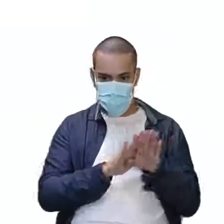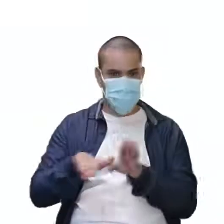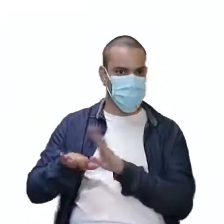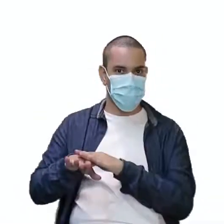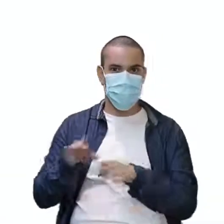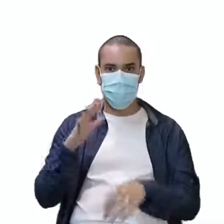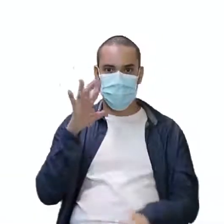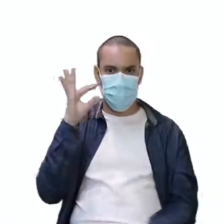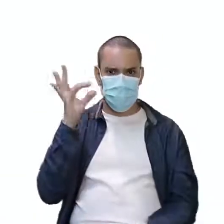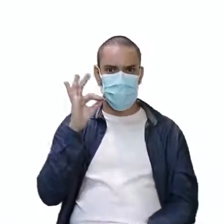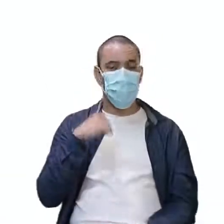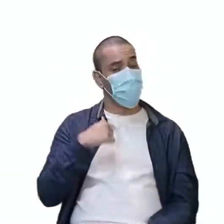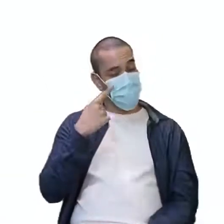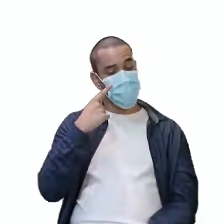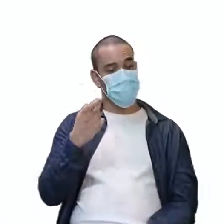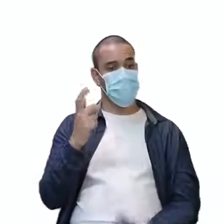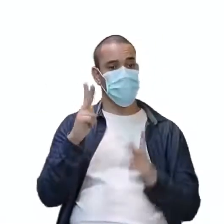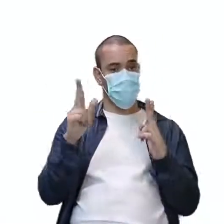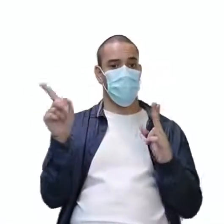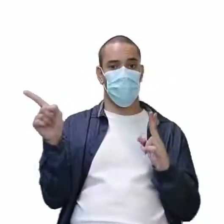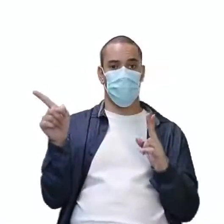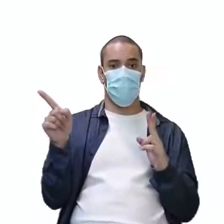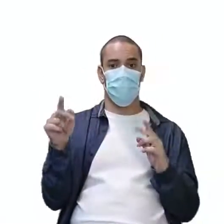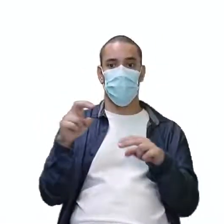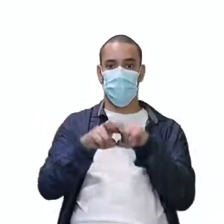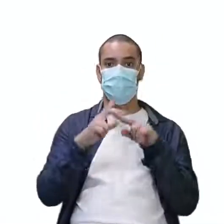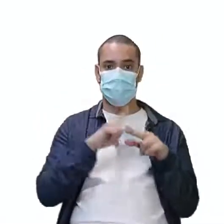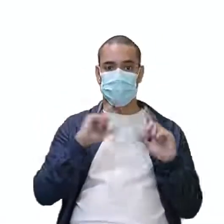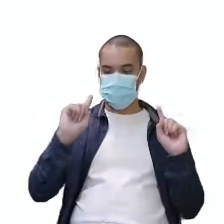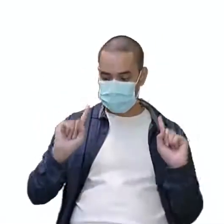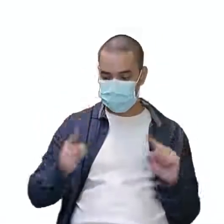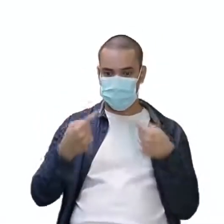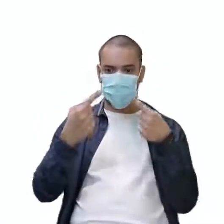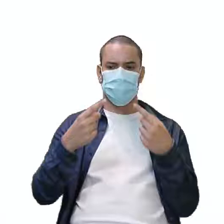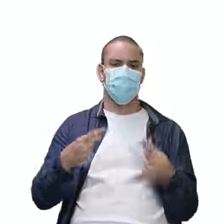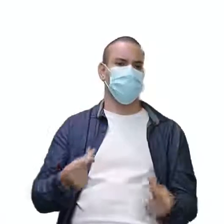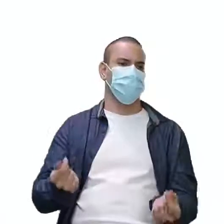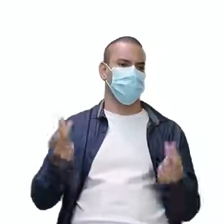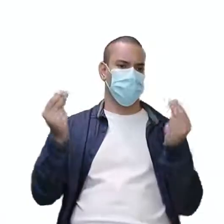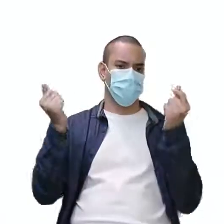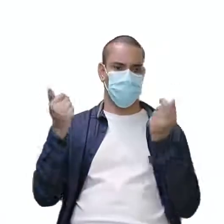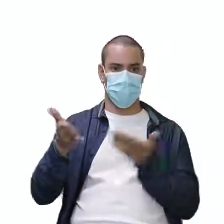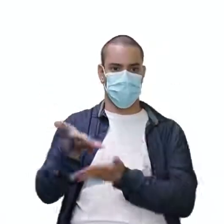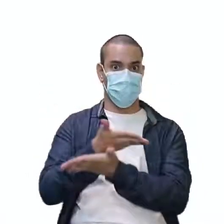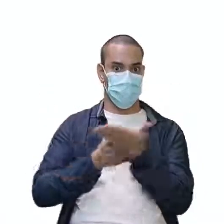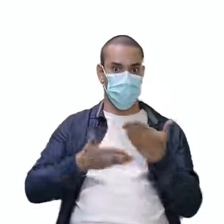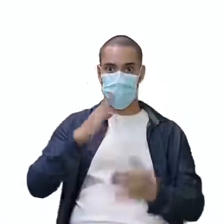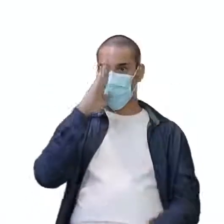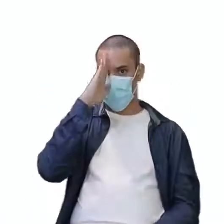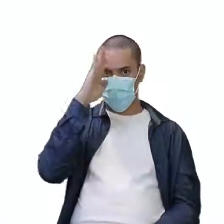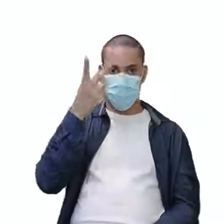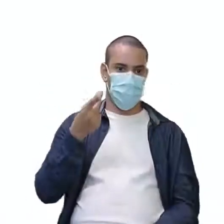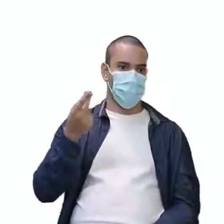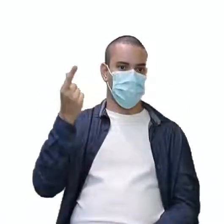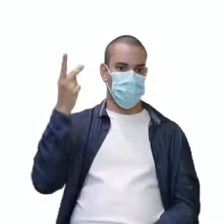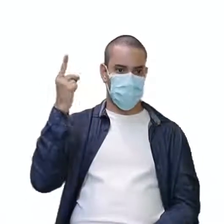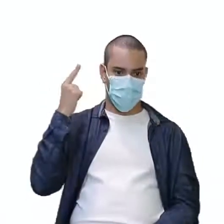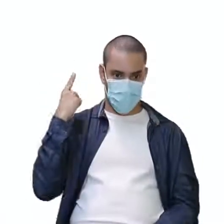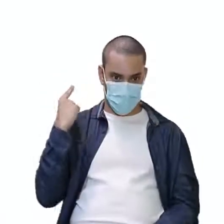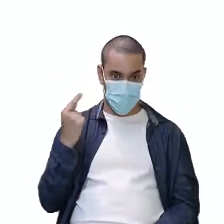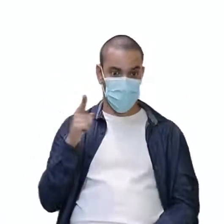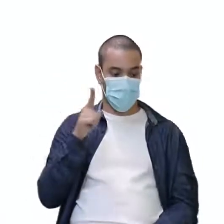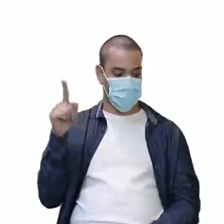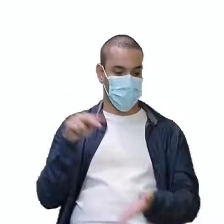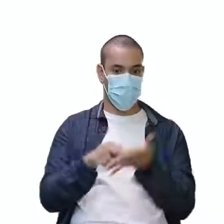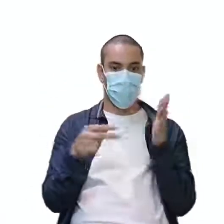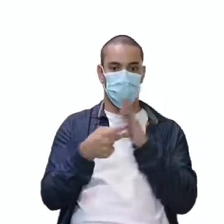né? Umas cenas interessantes. Então, existe essa disputa desde a interação entre eles, tá bom? E isso